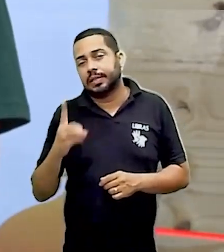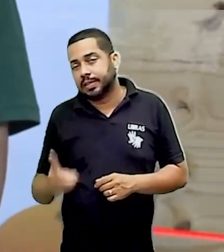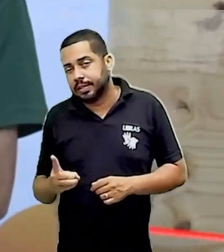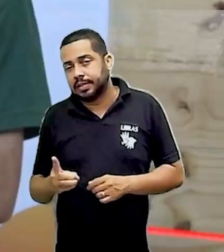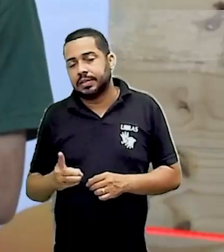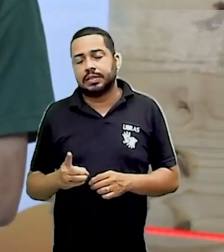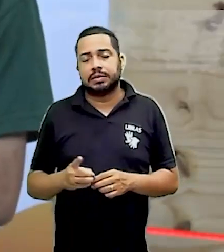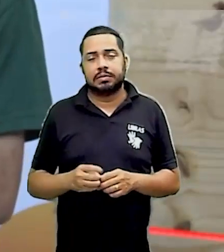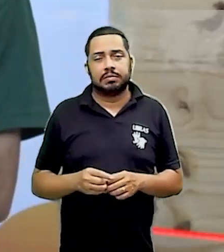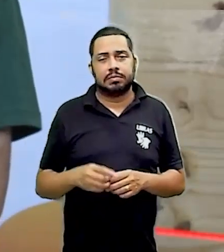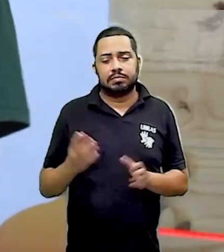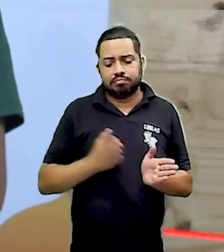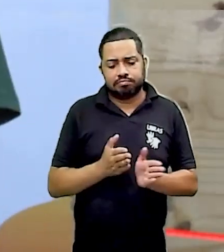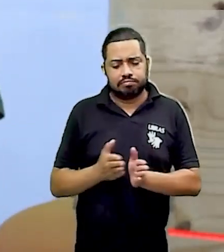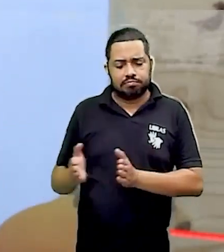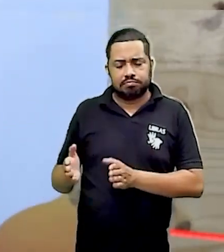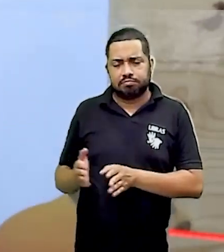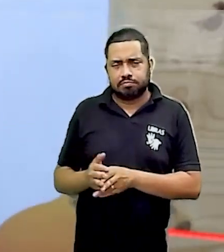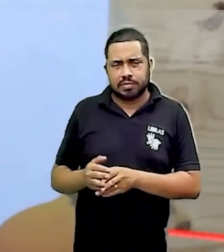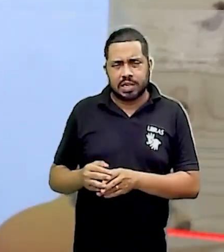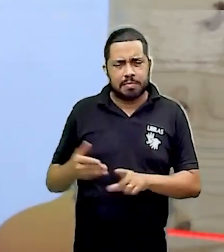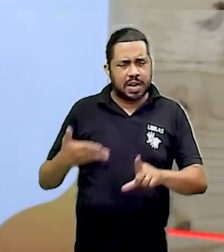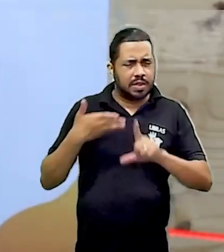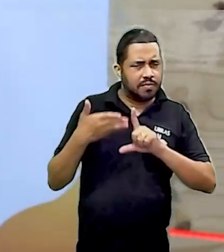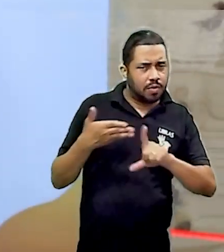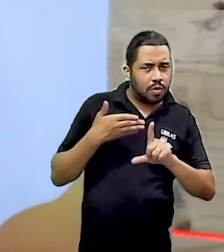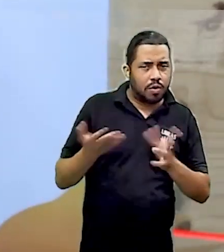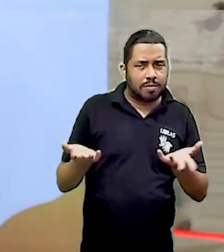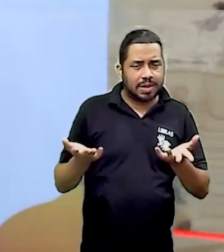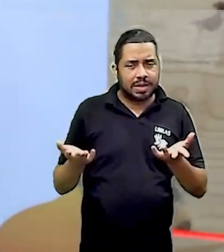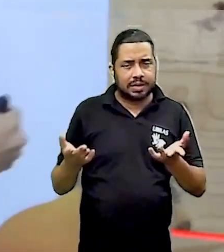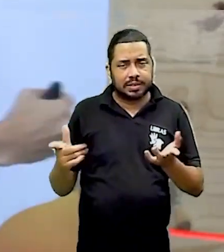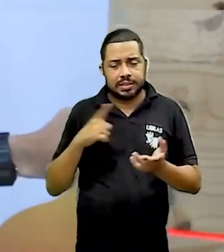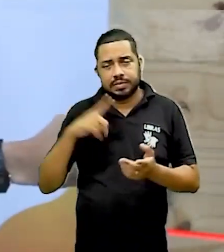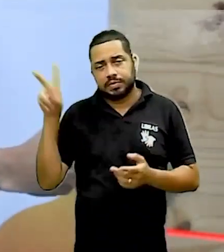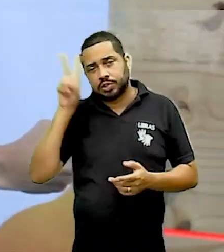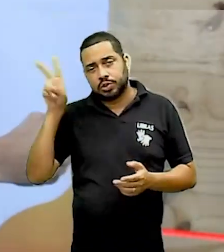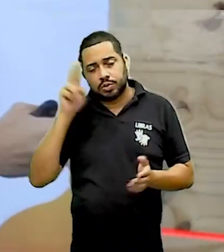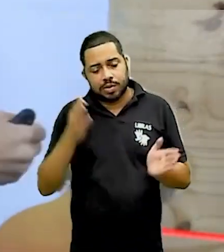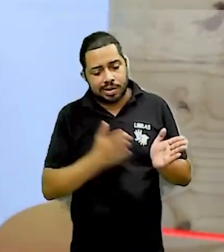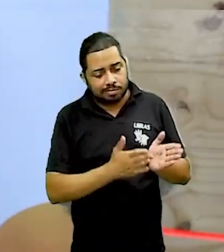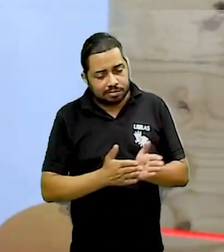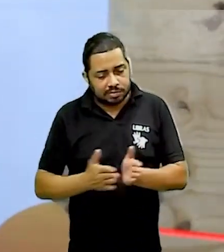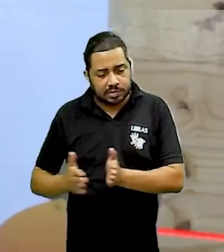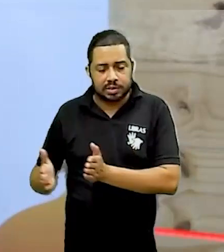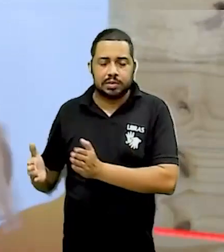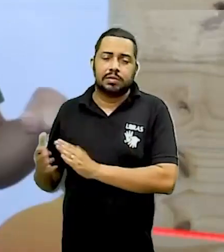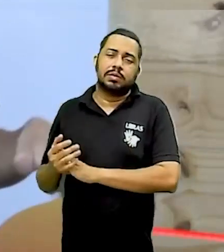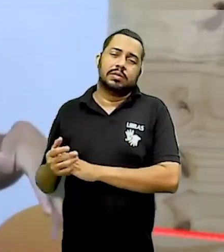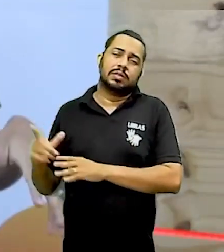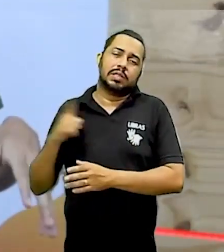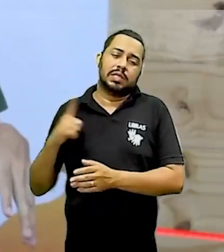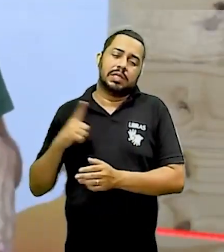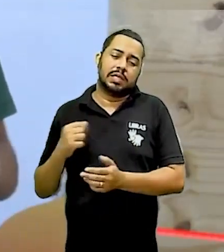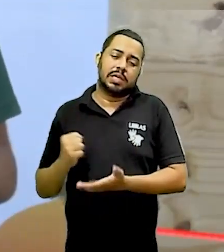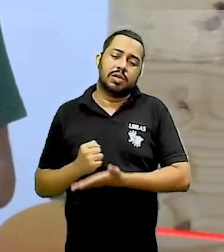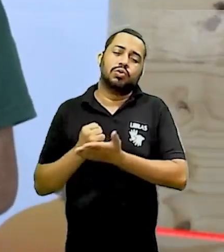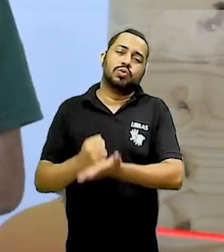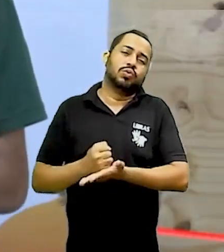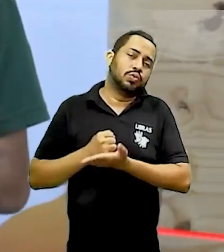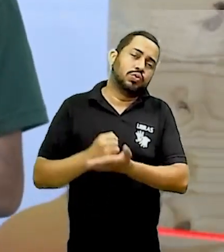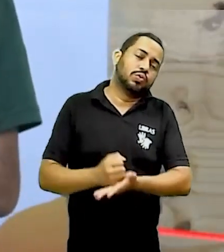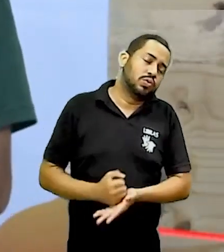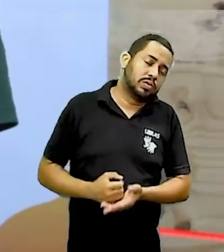ser algo pixelizado. Ele é um jogo de plataforma, vai ter uma história linear, vai ser algo